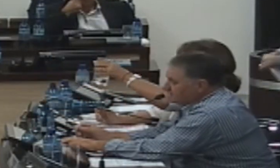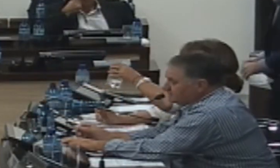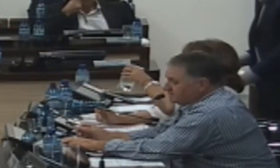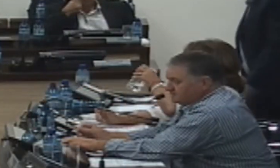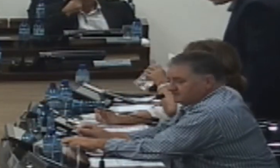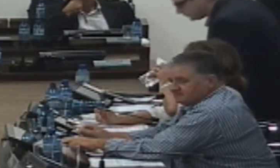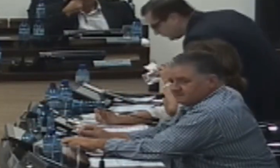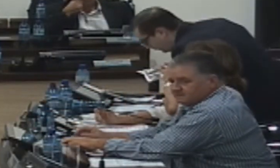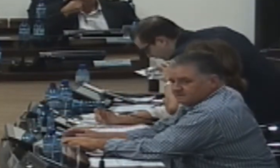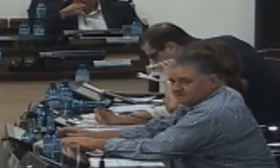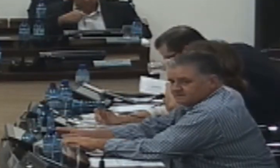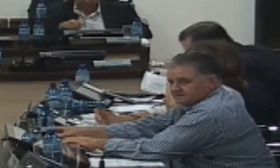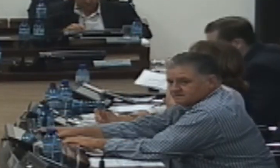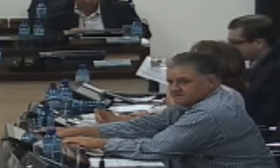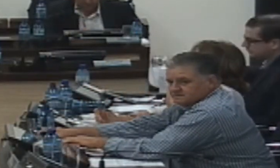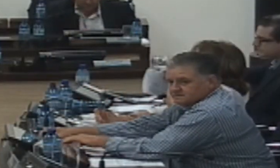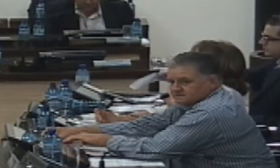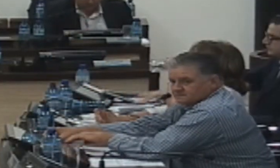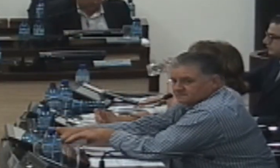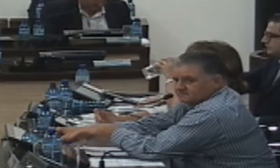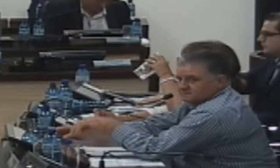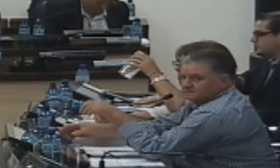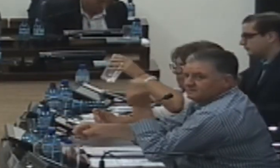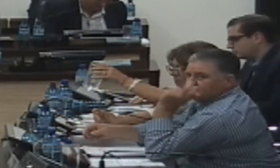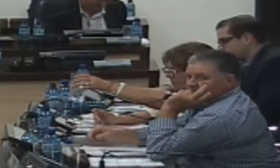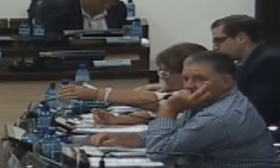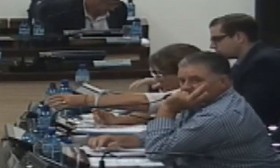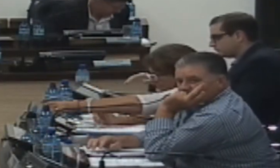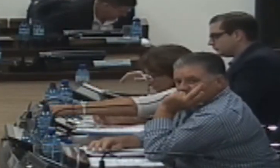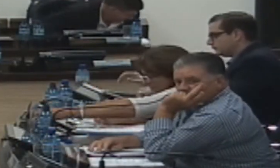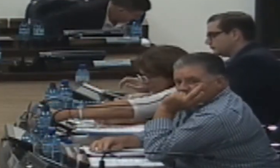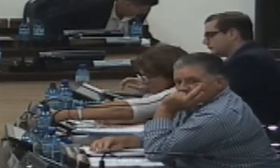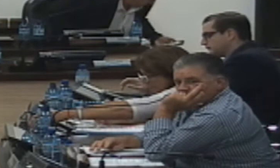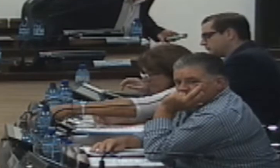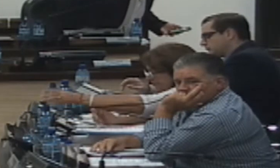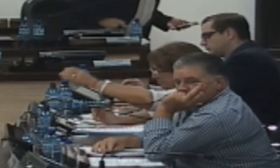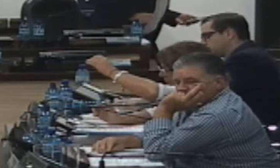Jorge Freitas. Senhor presidente, senhoras e senhores vereadores, por presente,